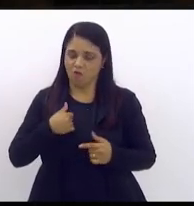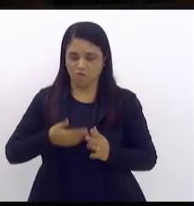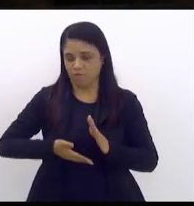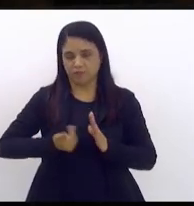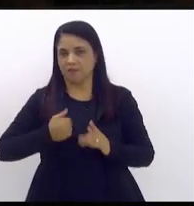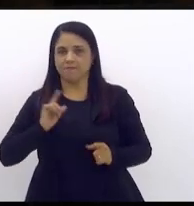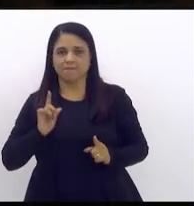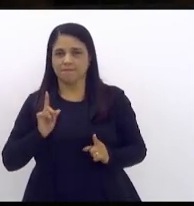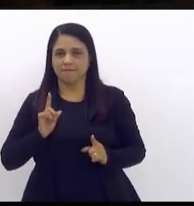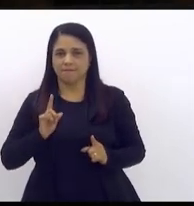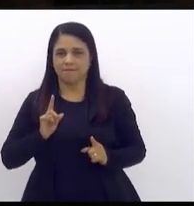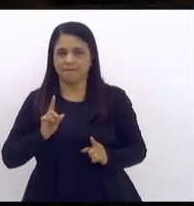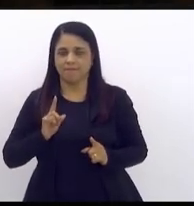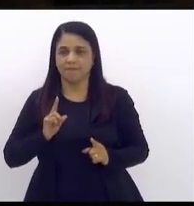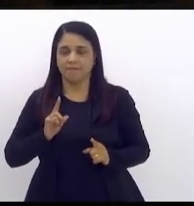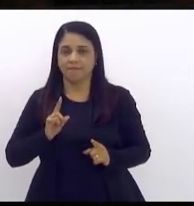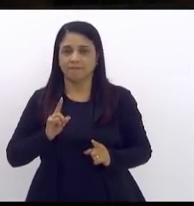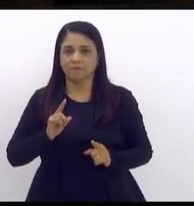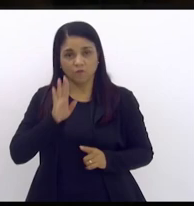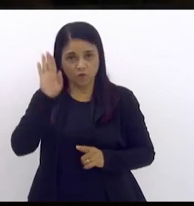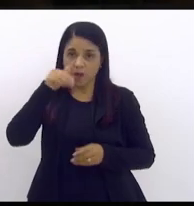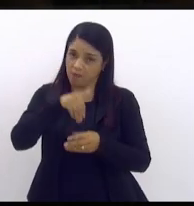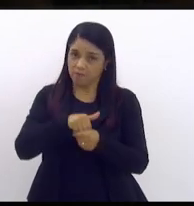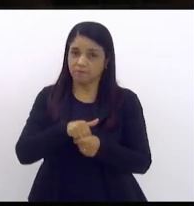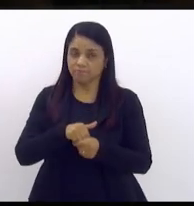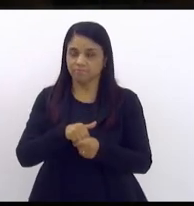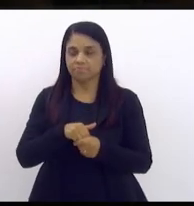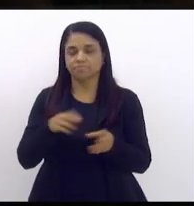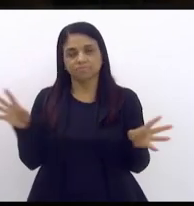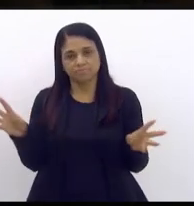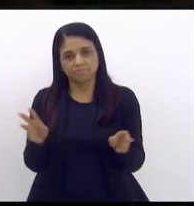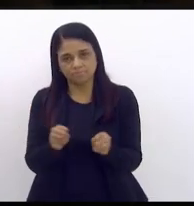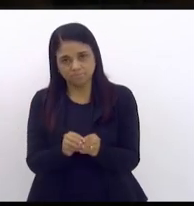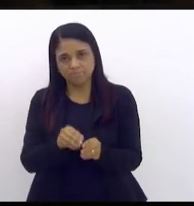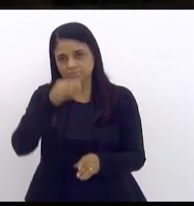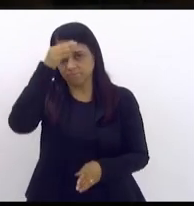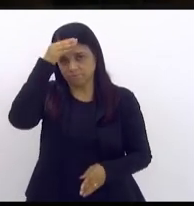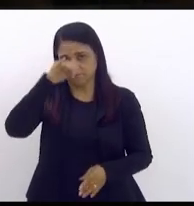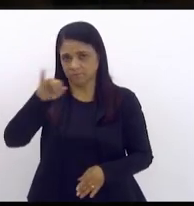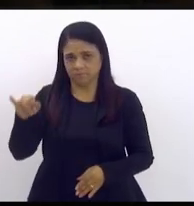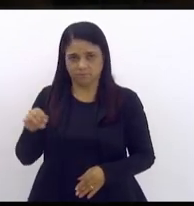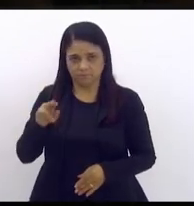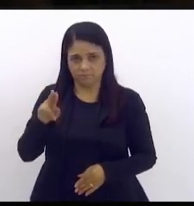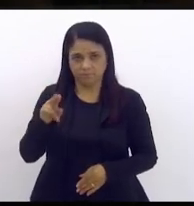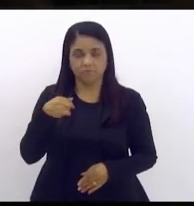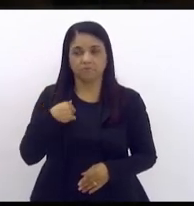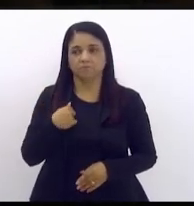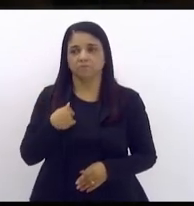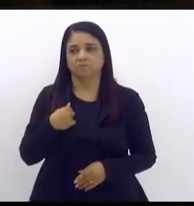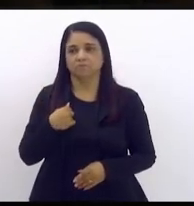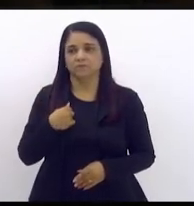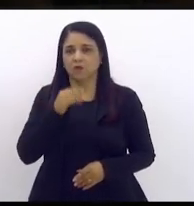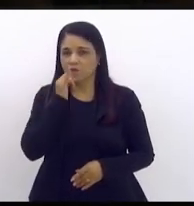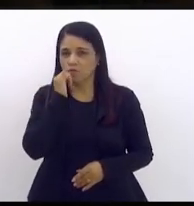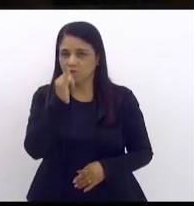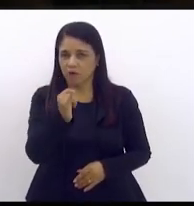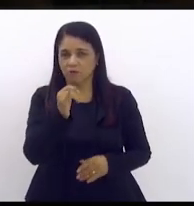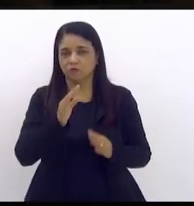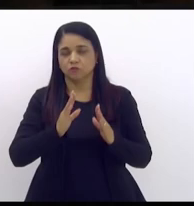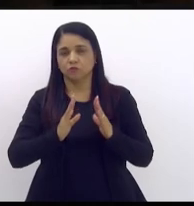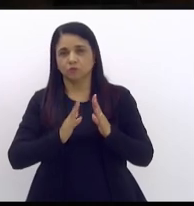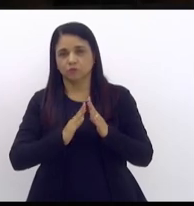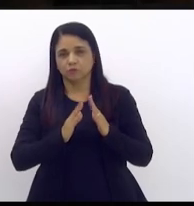isso. Sendo assim, tia Ju, para poder encerrar de fato, também falo aos moradores da